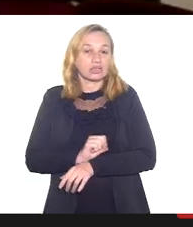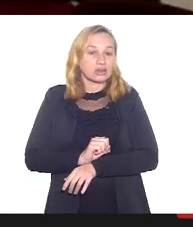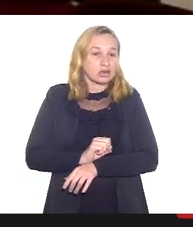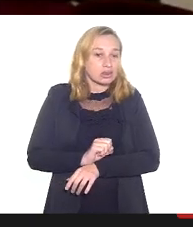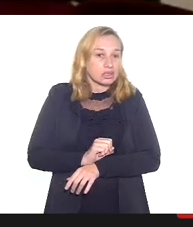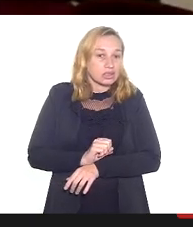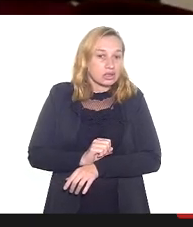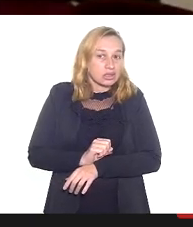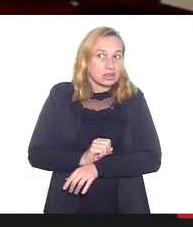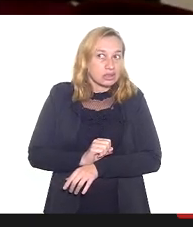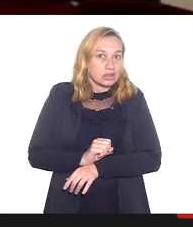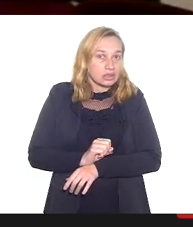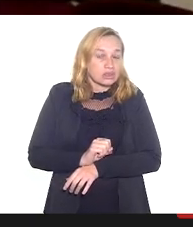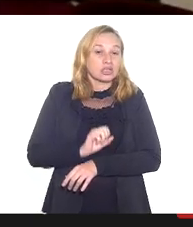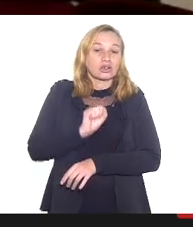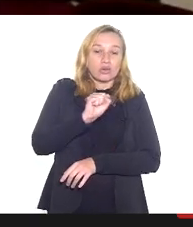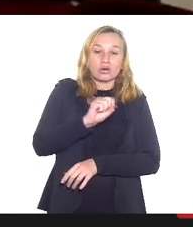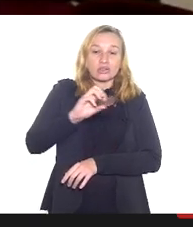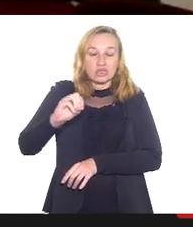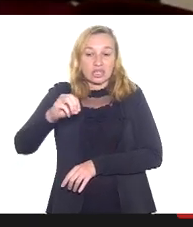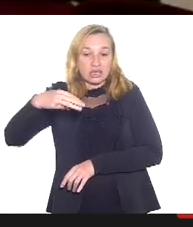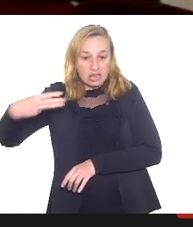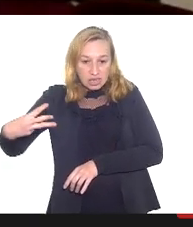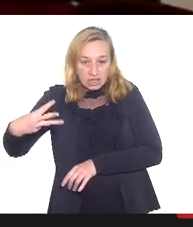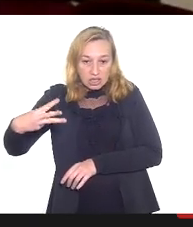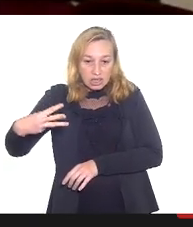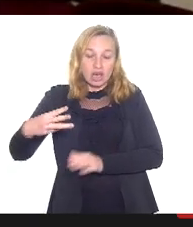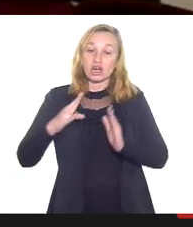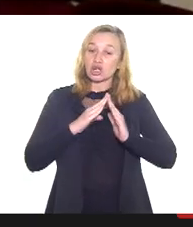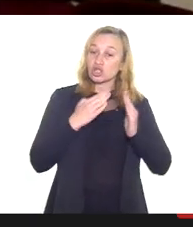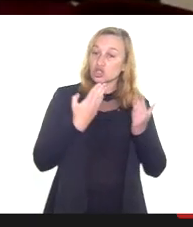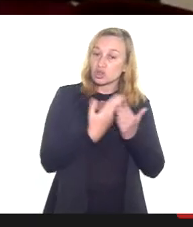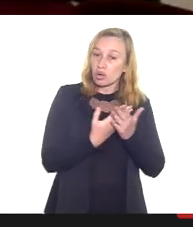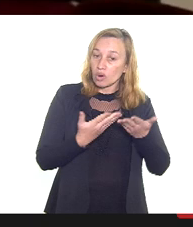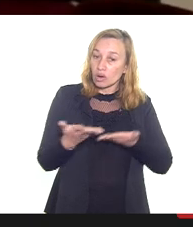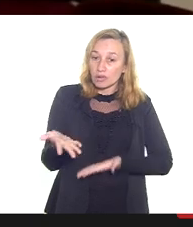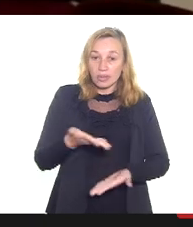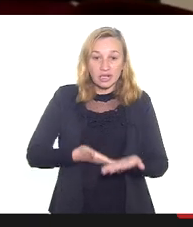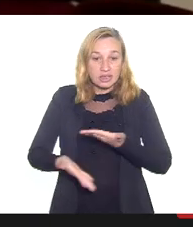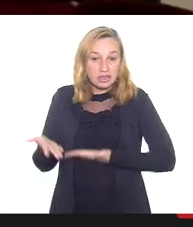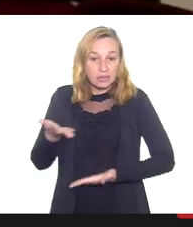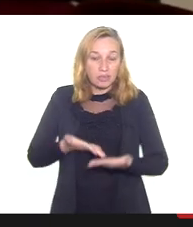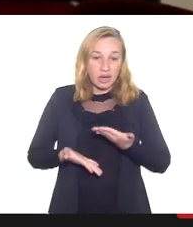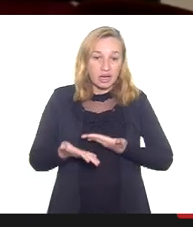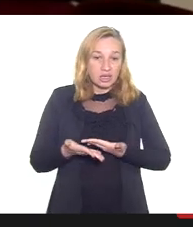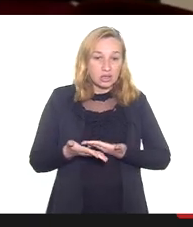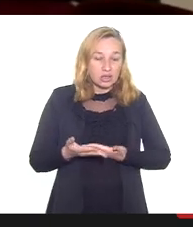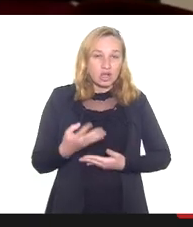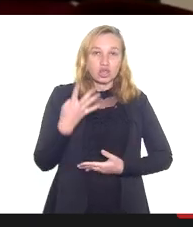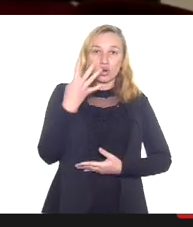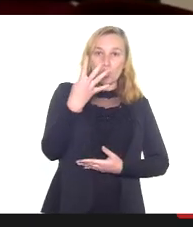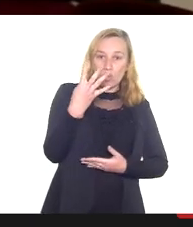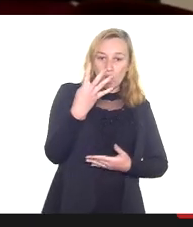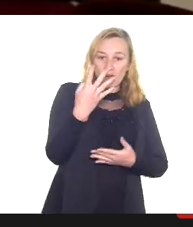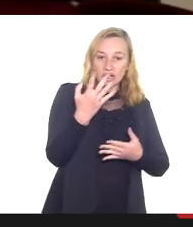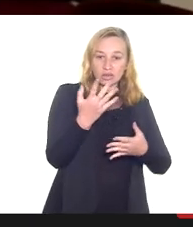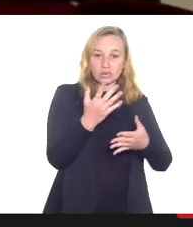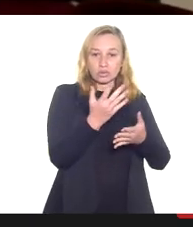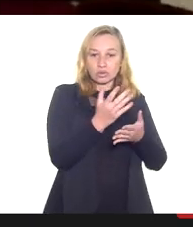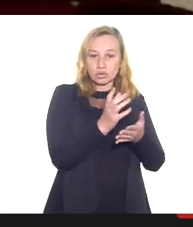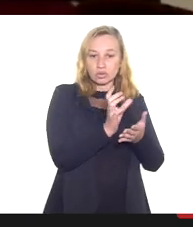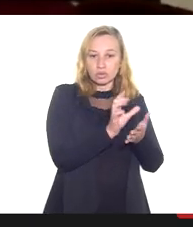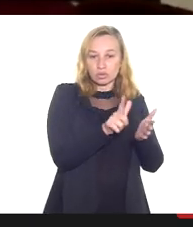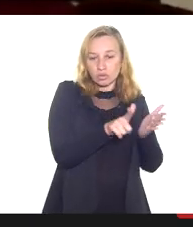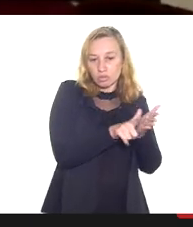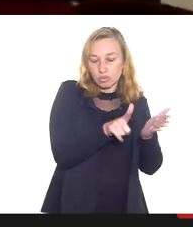teve das 803 escolas participantes, né, em 4 formulários que a gente abriu, teve